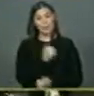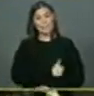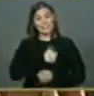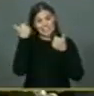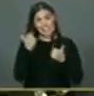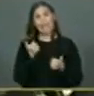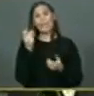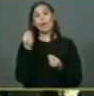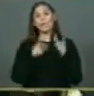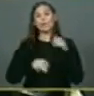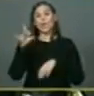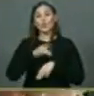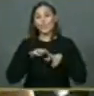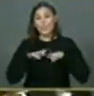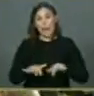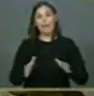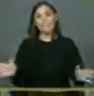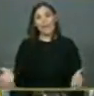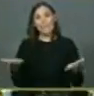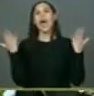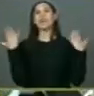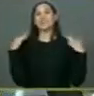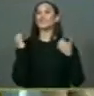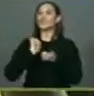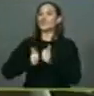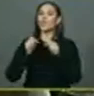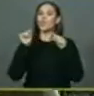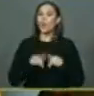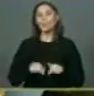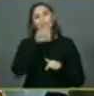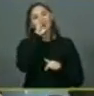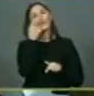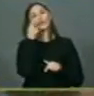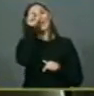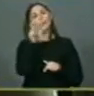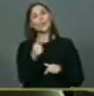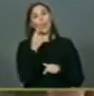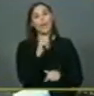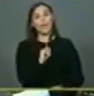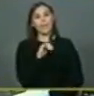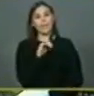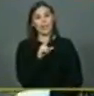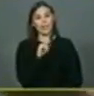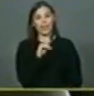pôr vários doentes oncológicos a fazer desporto. Hoje vamos conhecer um deles, o Elísio Cunha.